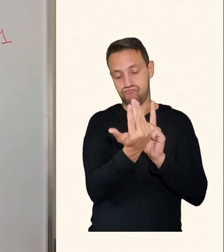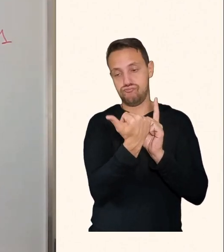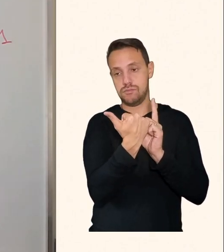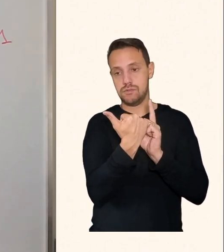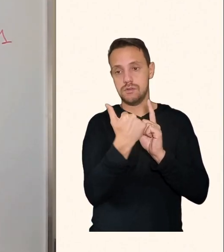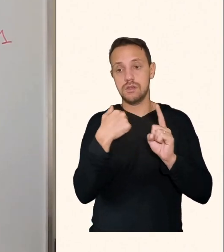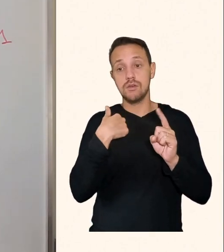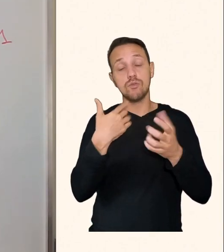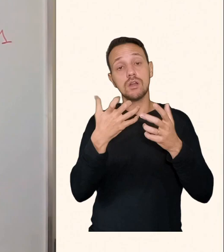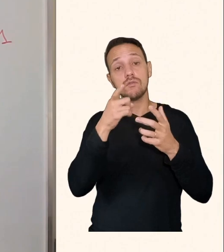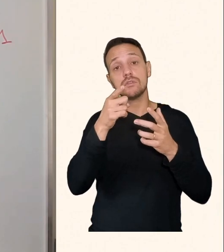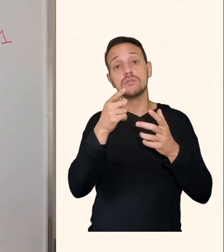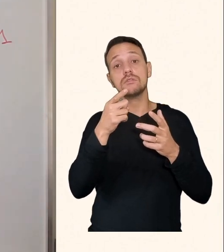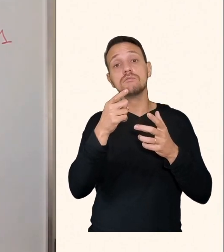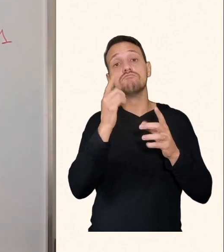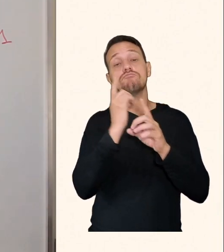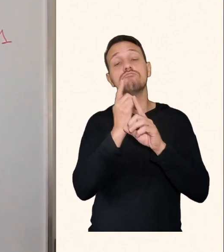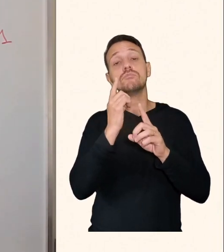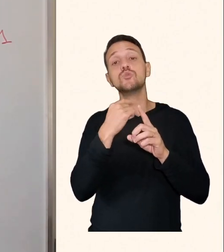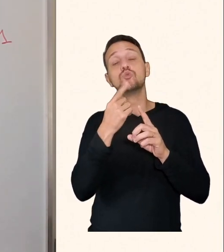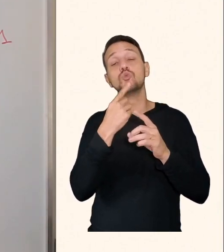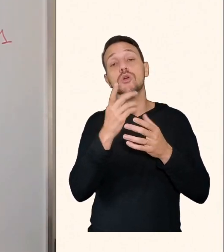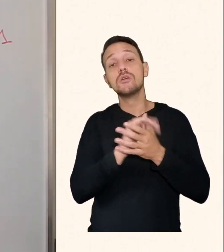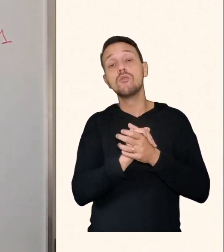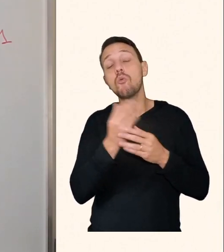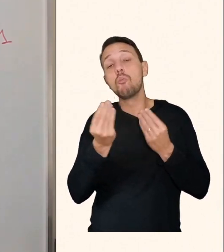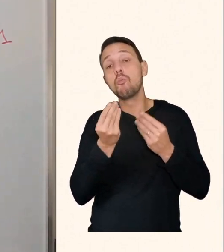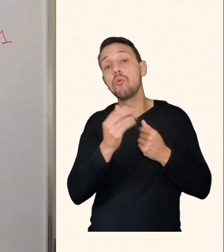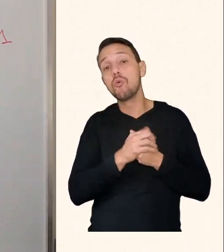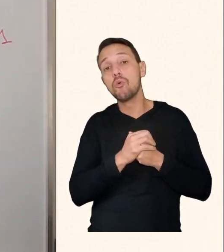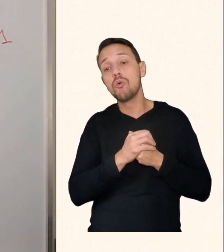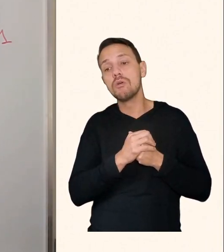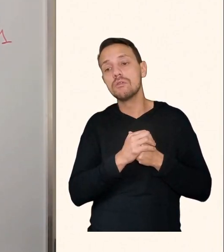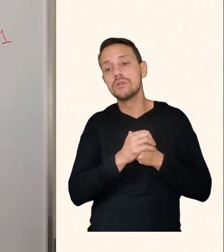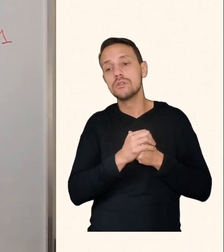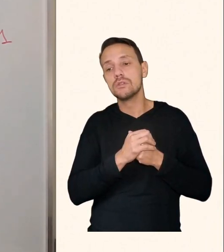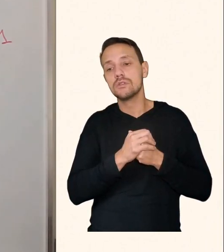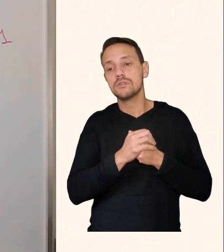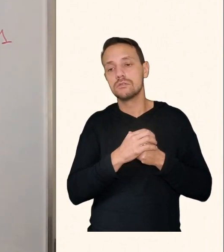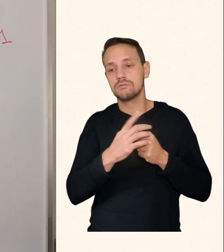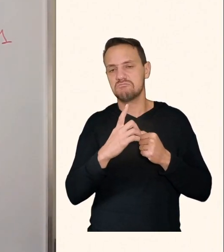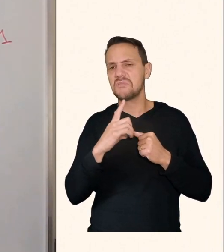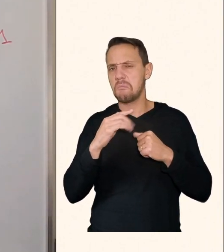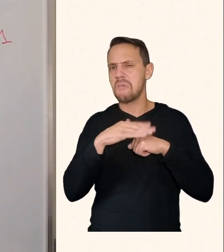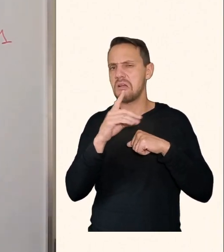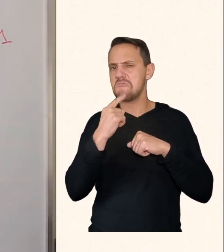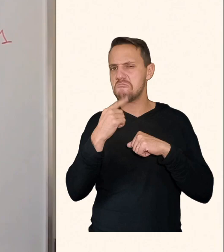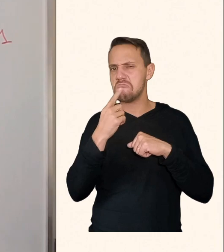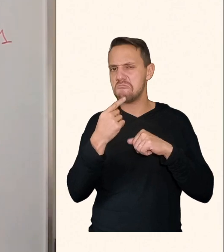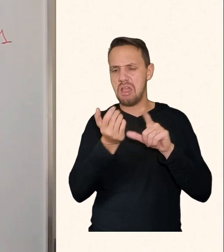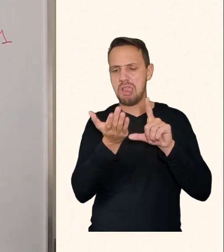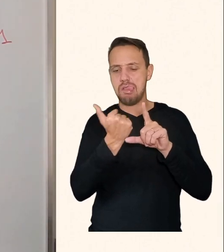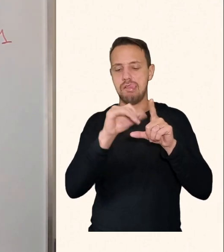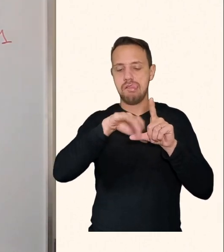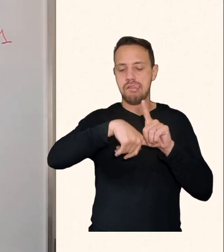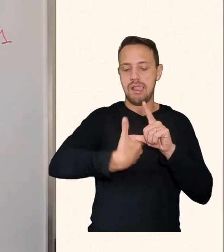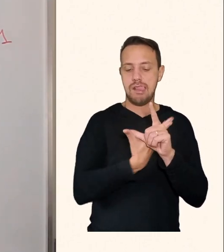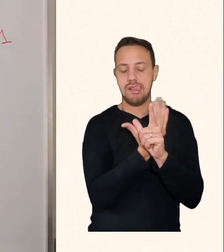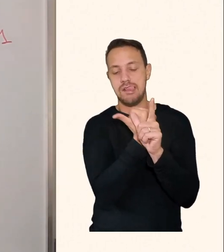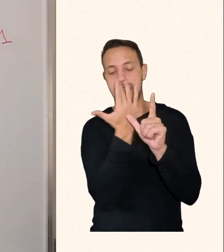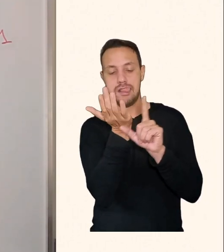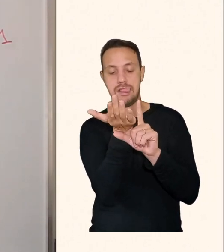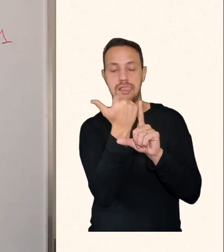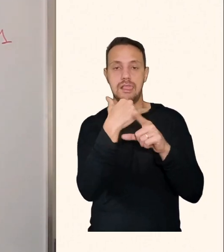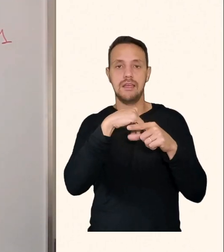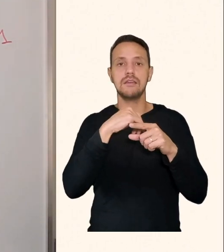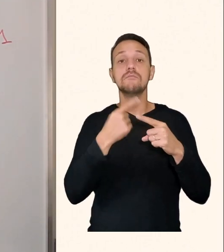Existem alguns que não funcionam. Existe mais de um que não funciona. E por que isso? Para a gente tomar cuidado, enquanto a gente